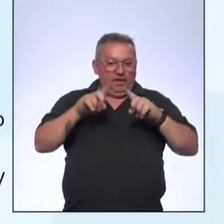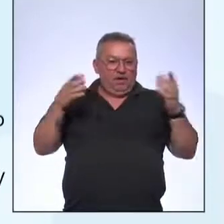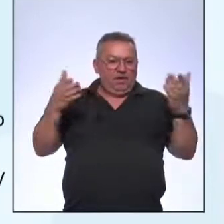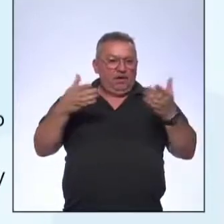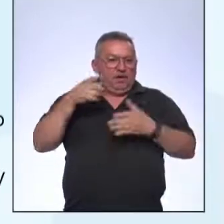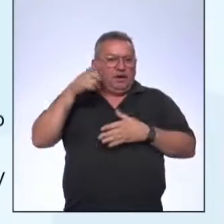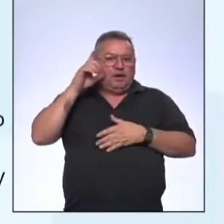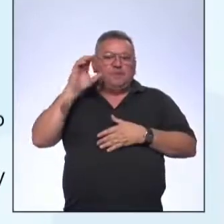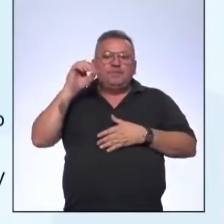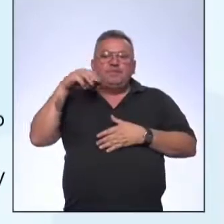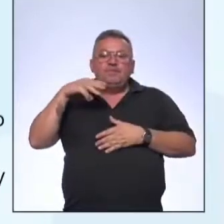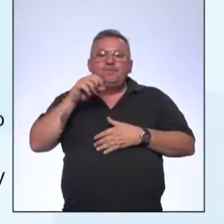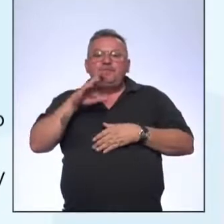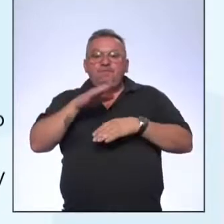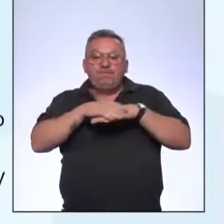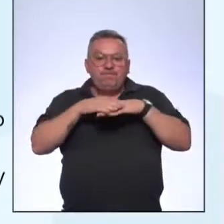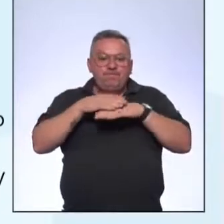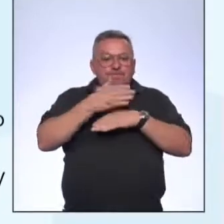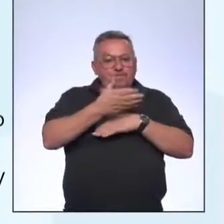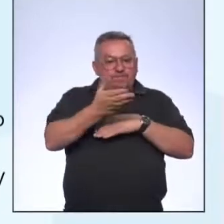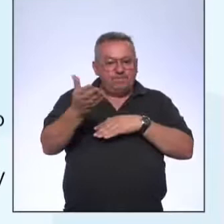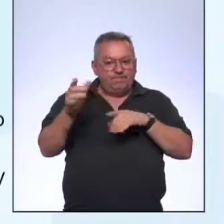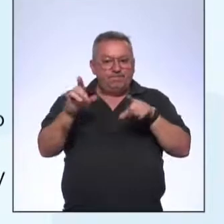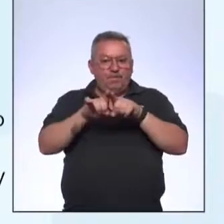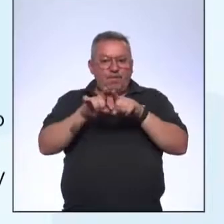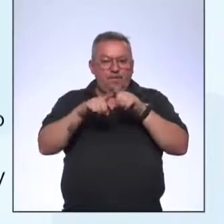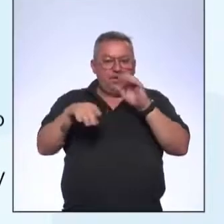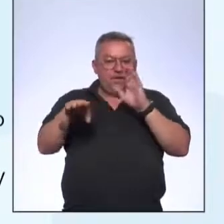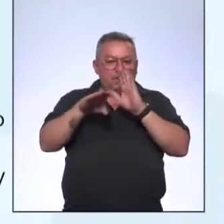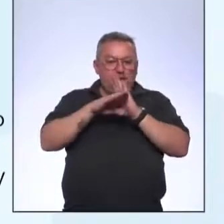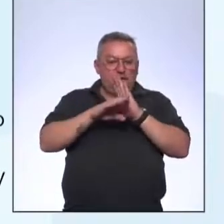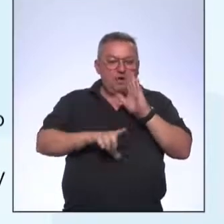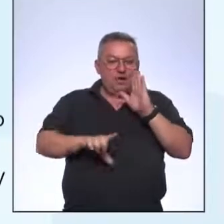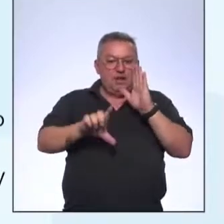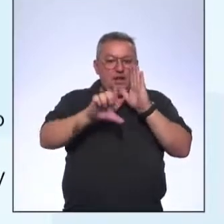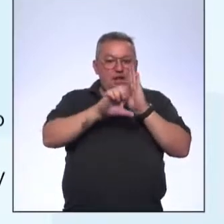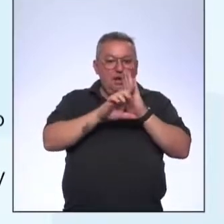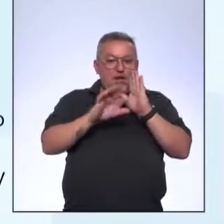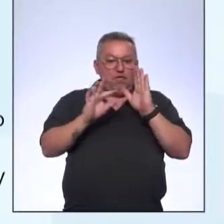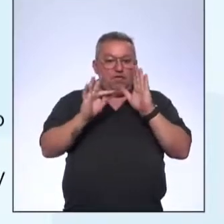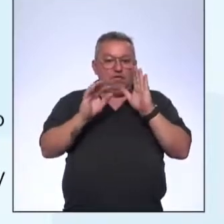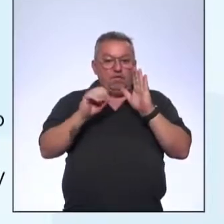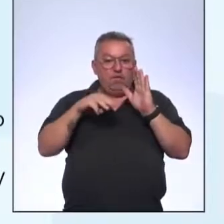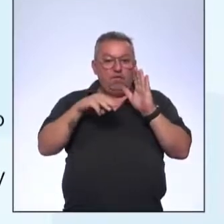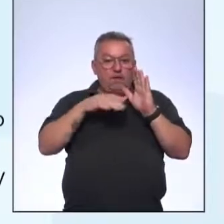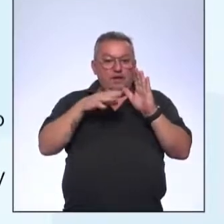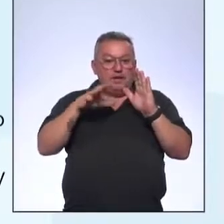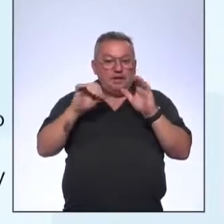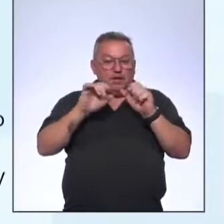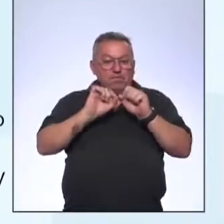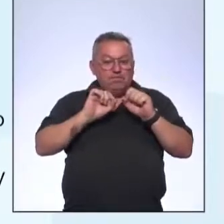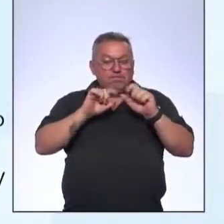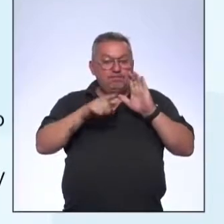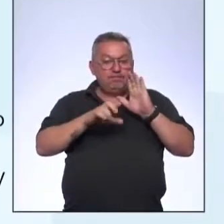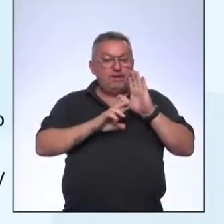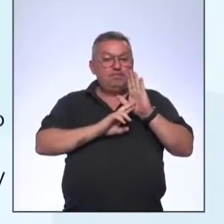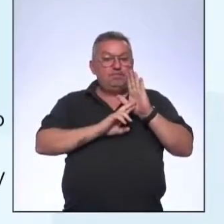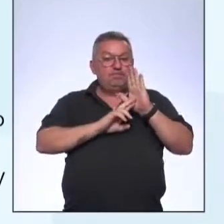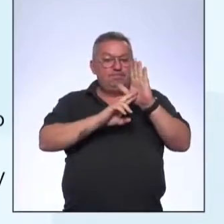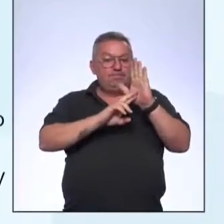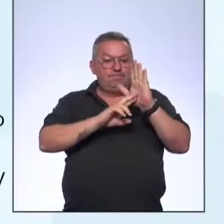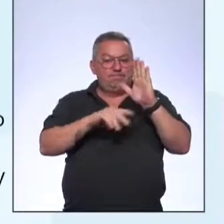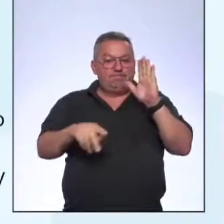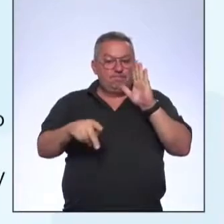e o Jonas conversaram com vocês A gente chegava na lei de formação que a ideia da Represa e